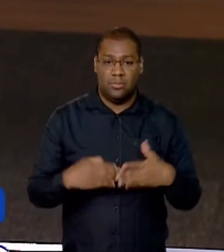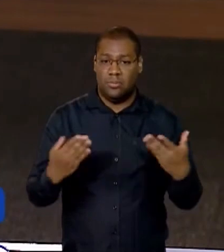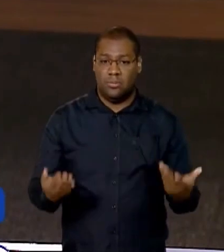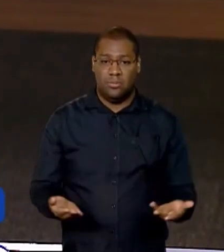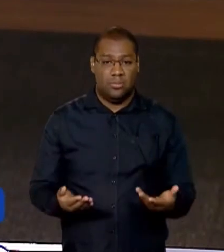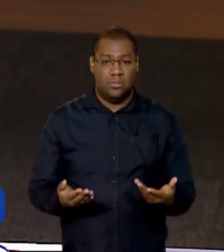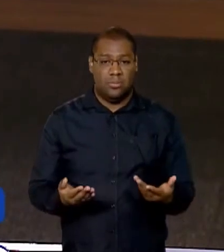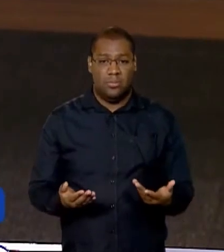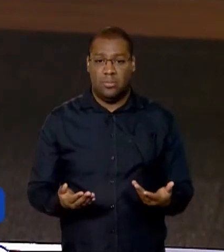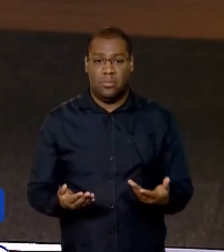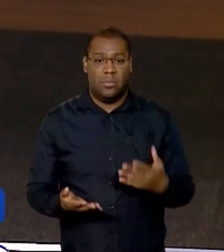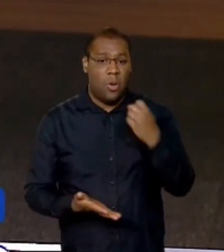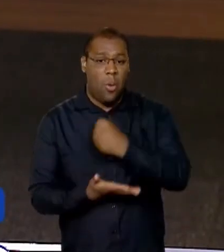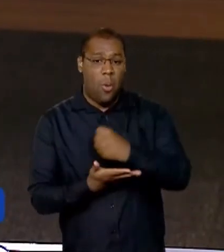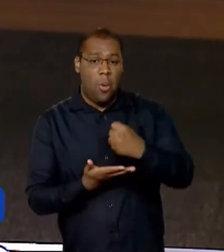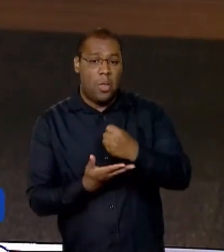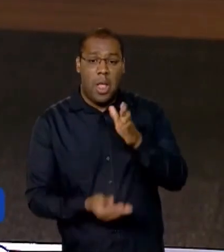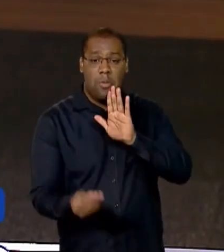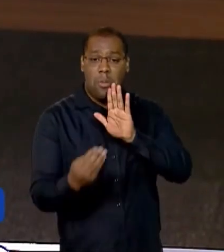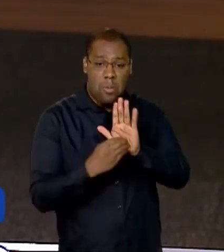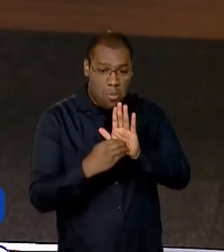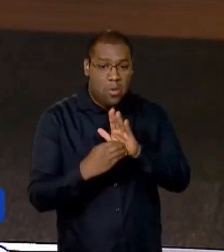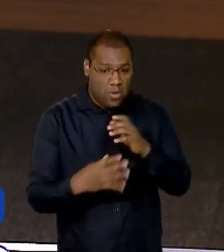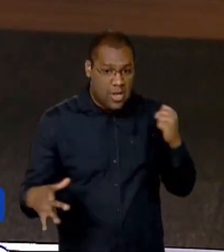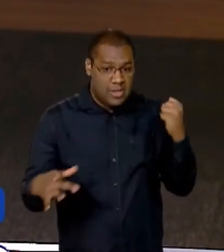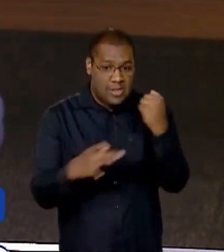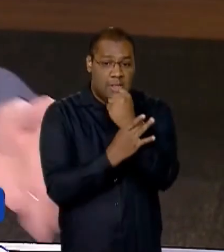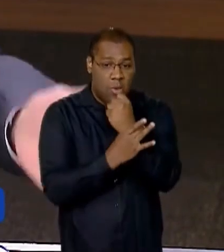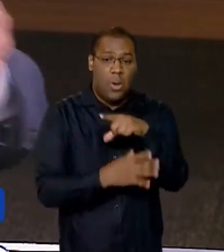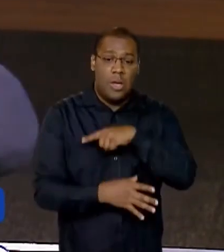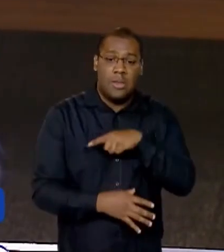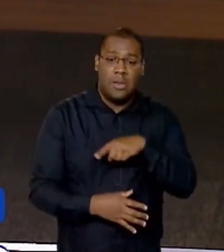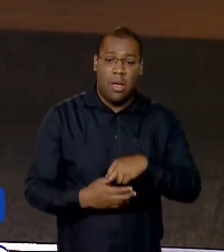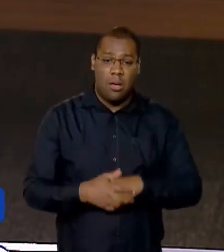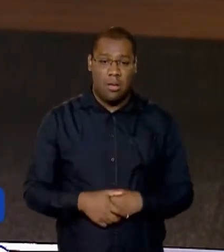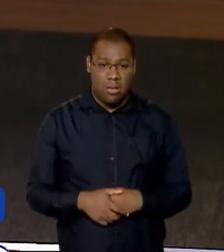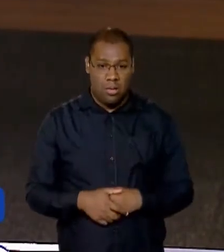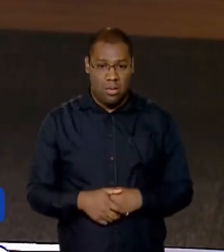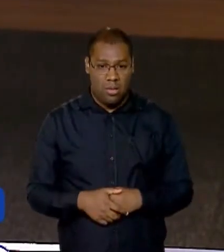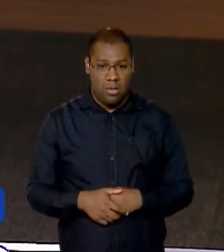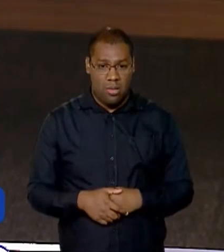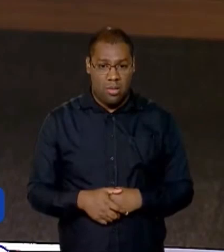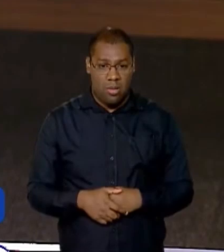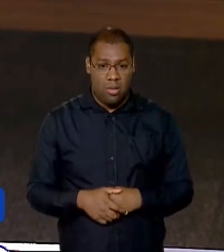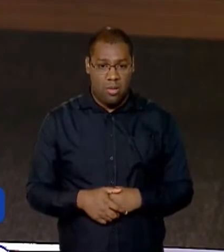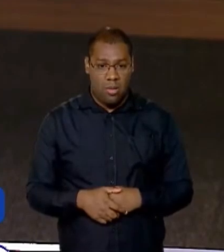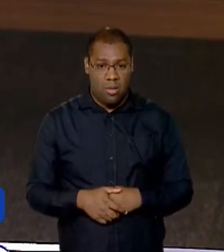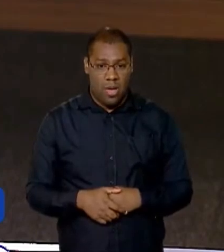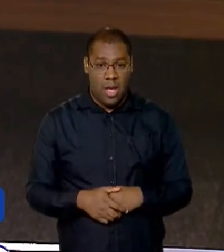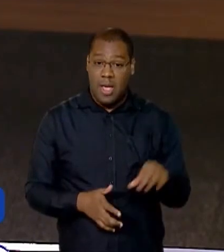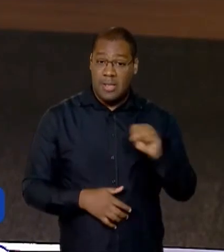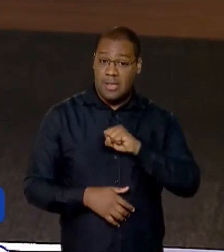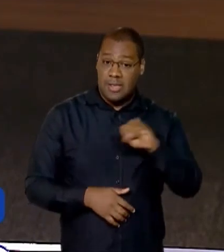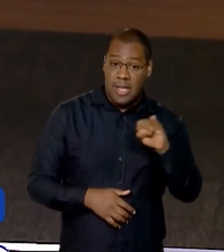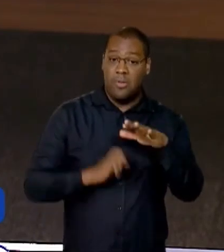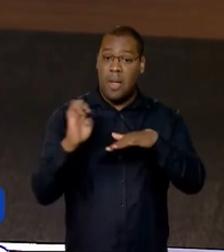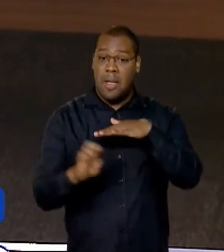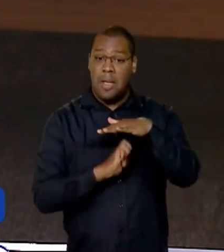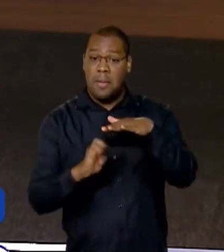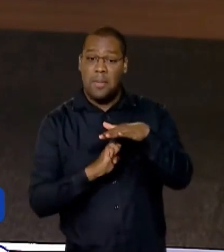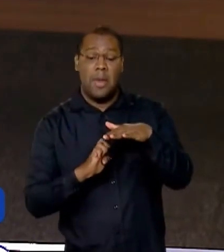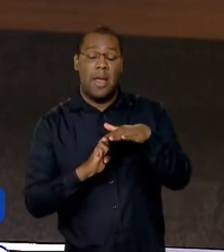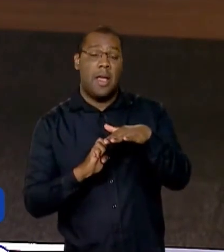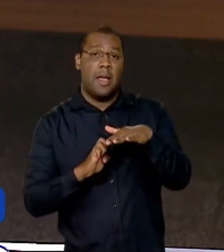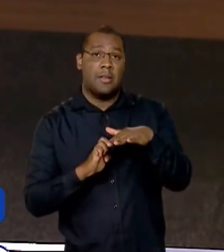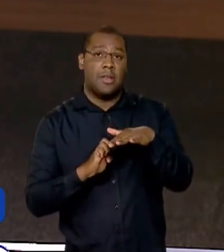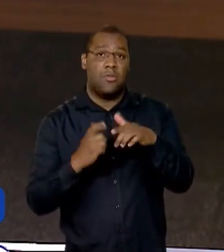mant emprego Qual é o contrato que diz que ele vai garantir emprego qu que diz que na primeira crise eles não manda o gente embora não